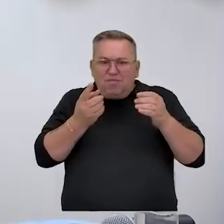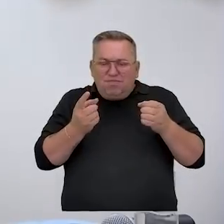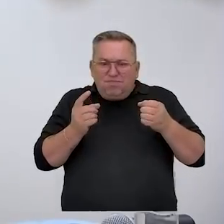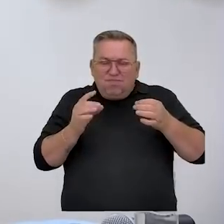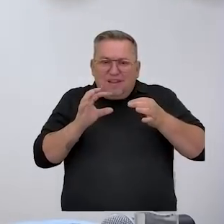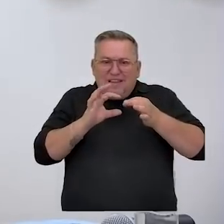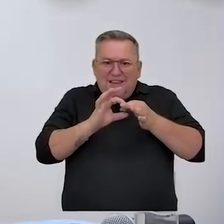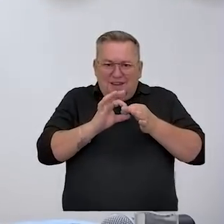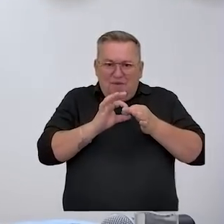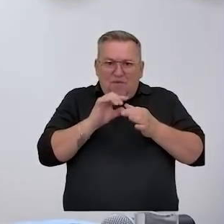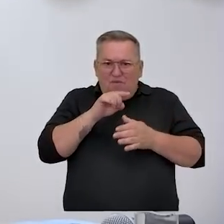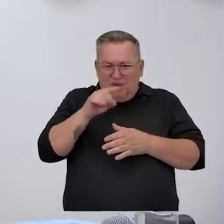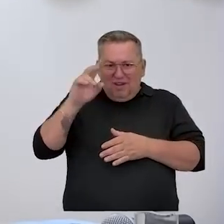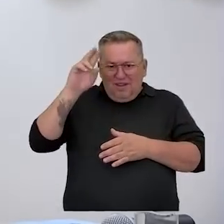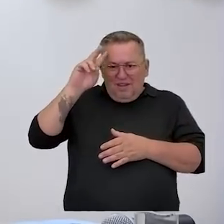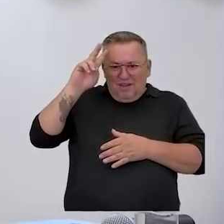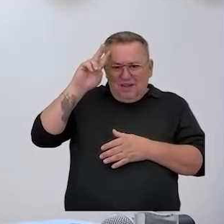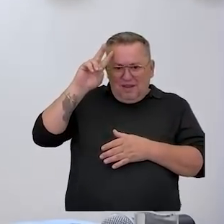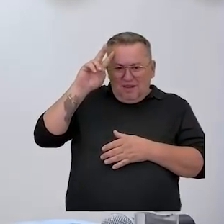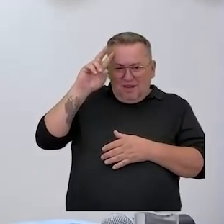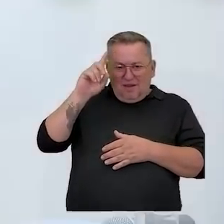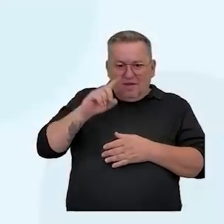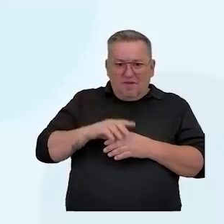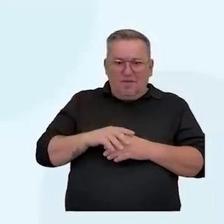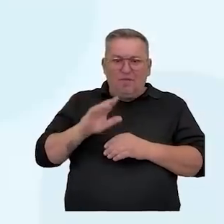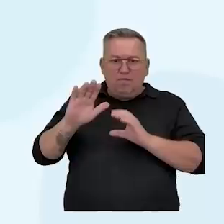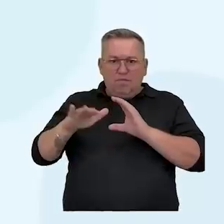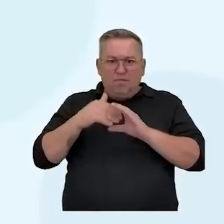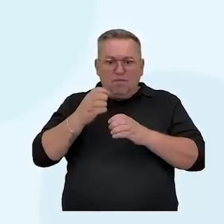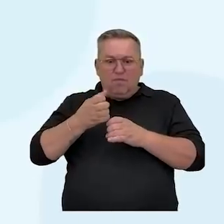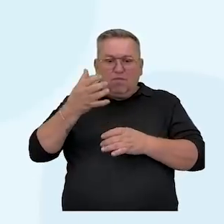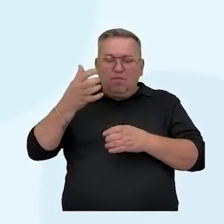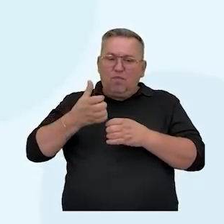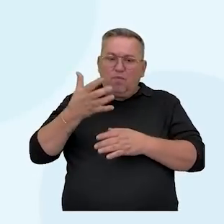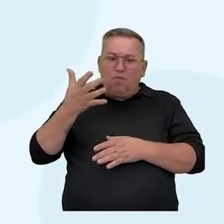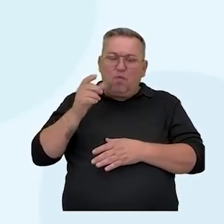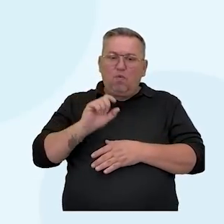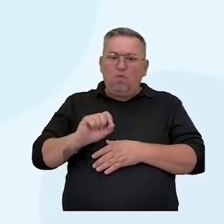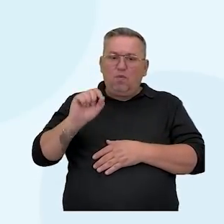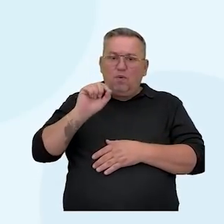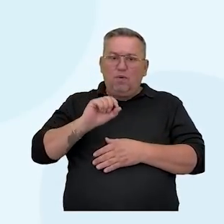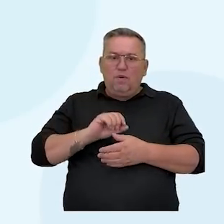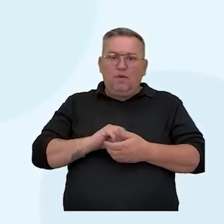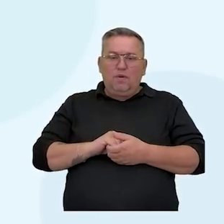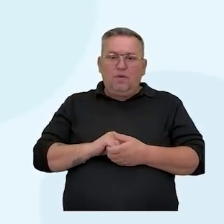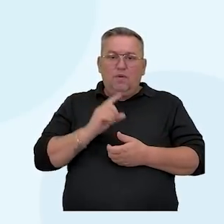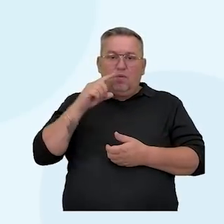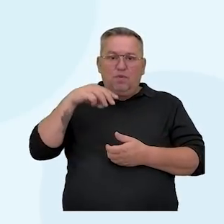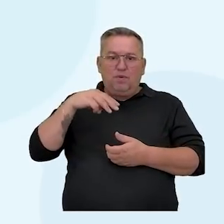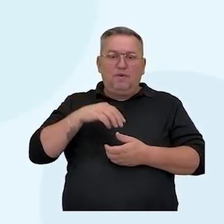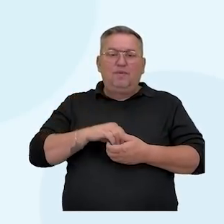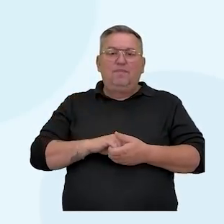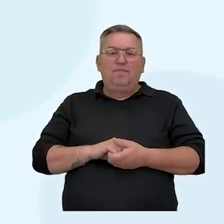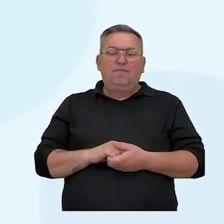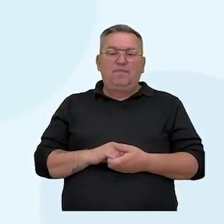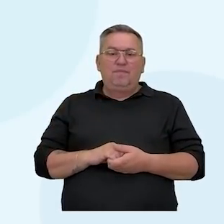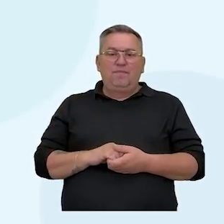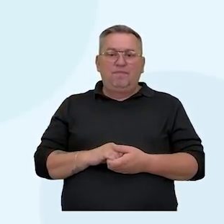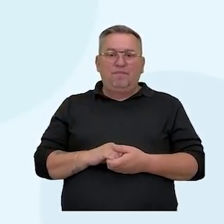ao texto. Você se recorda? Então, vamos lá, manda aí se você se recorda quais são. 1 minuto.